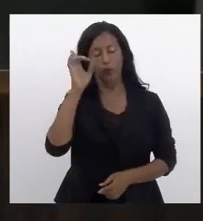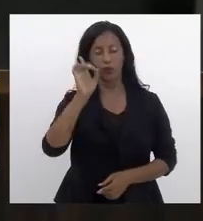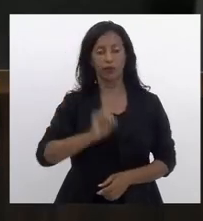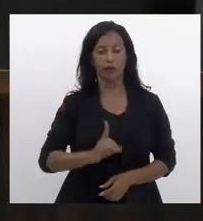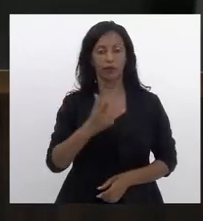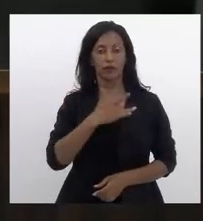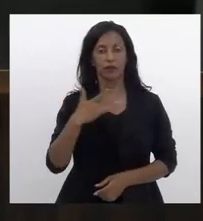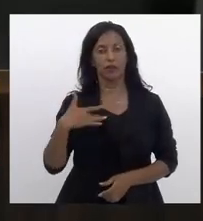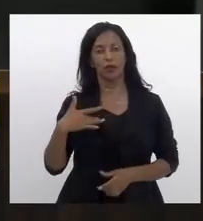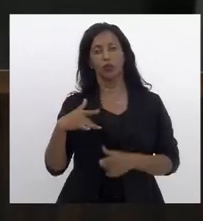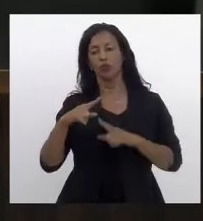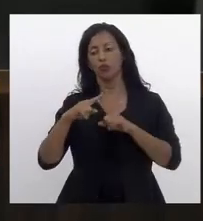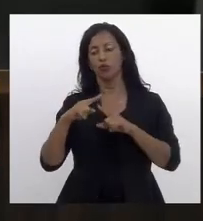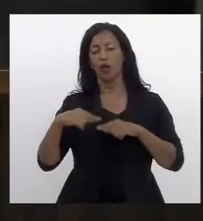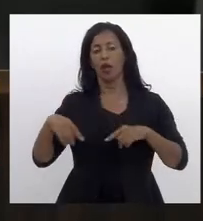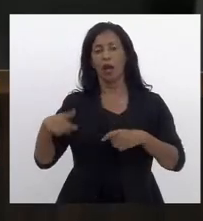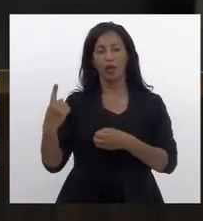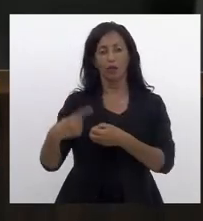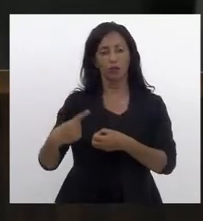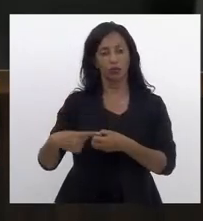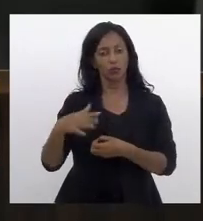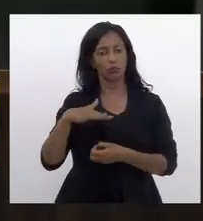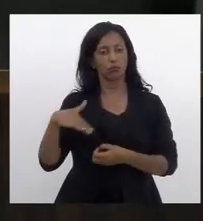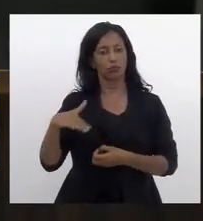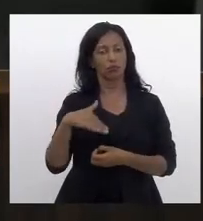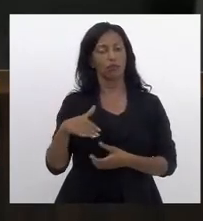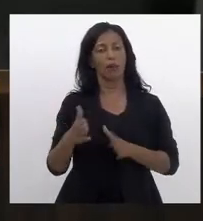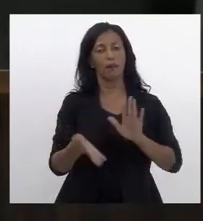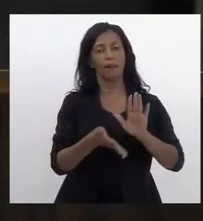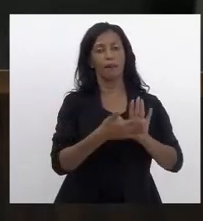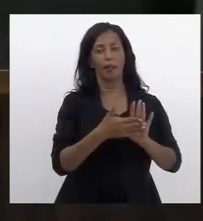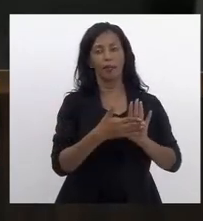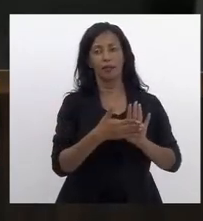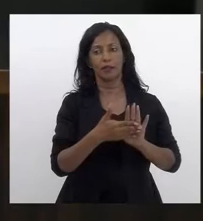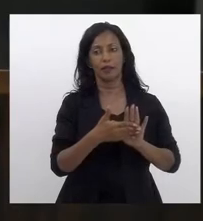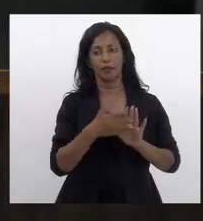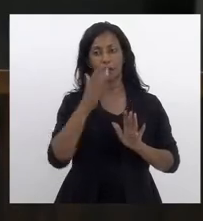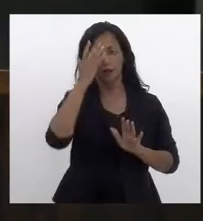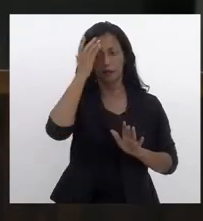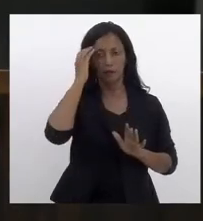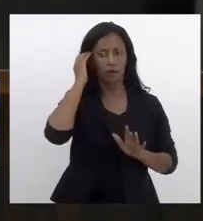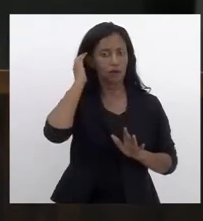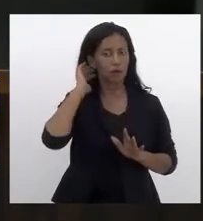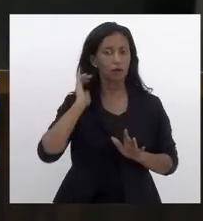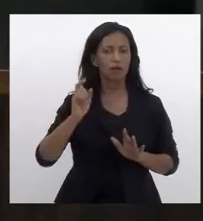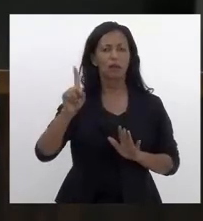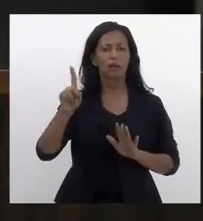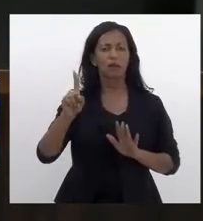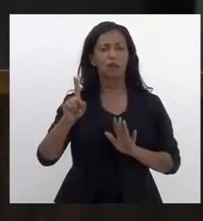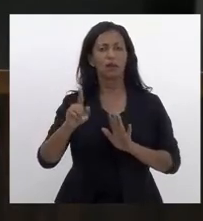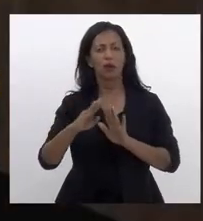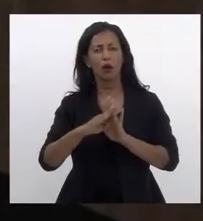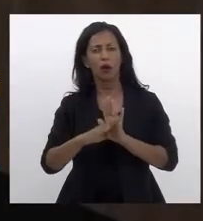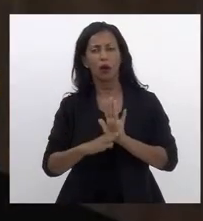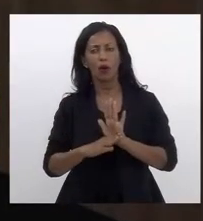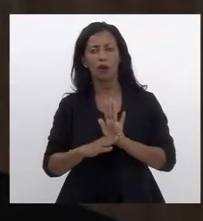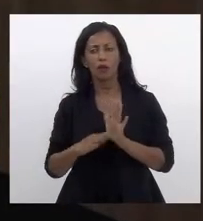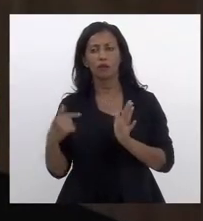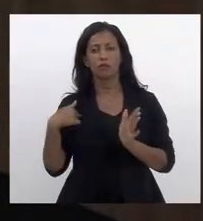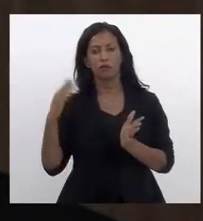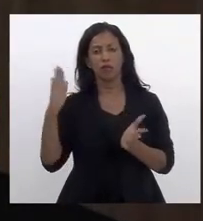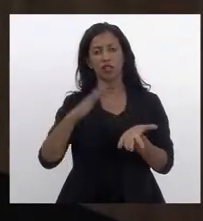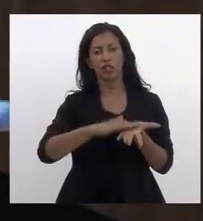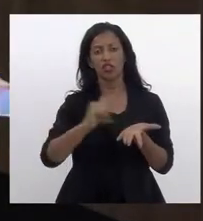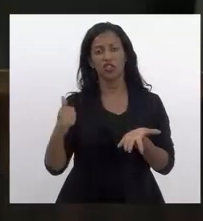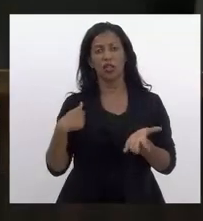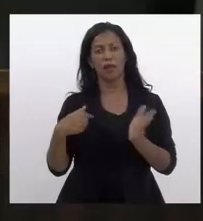Saúde, Assuntos Municipais e Orçamento. Para emitir parecer... Questão de ordem? É uma questão de ordem. Eu queria retirar minha emenda, presidente. Muito obrigado,